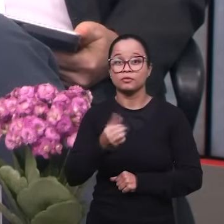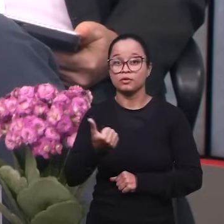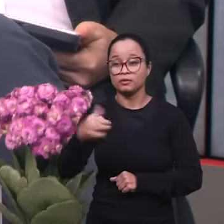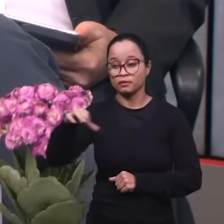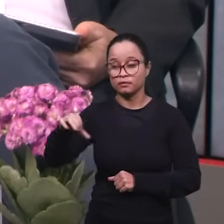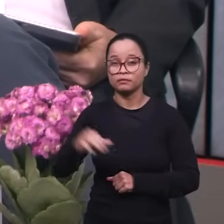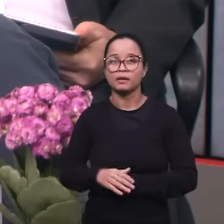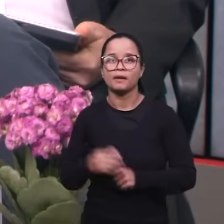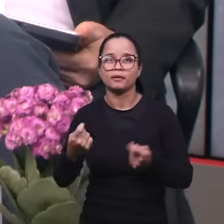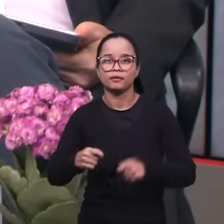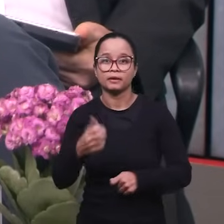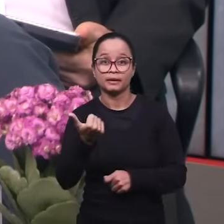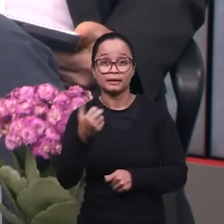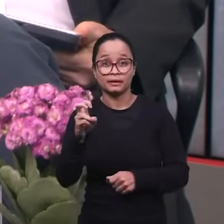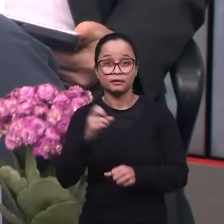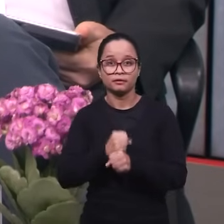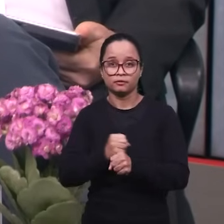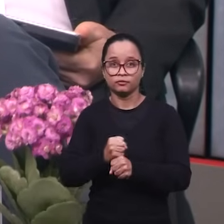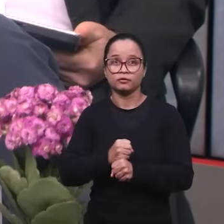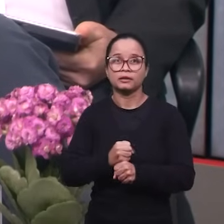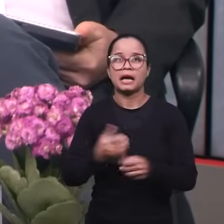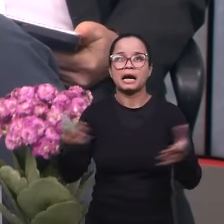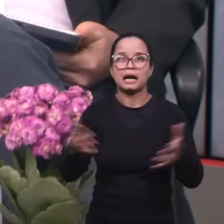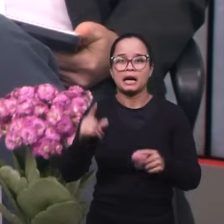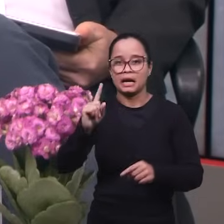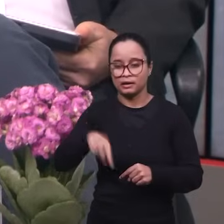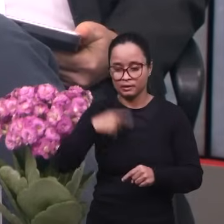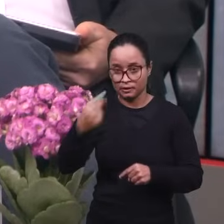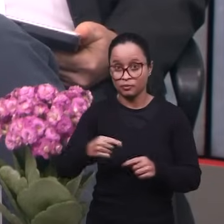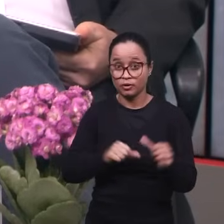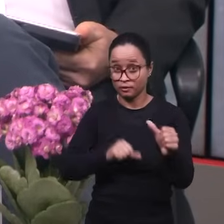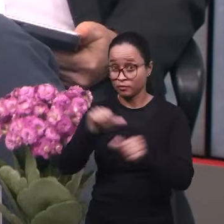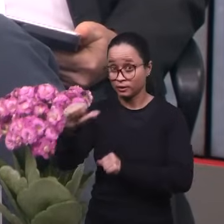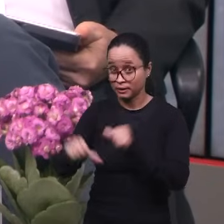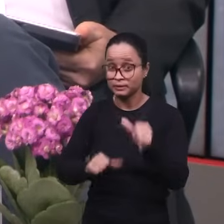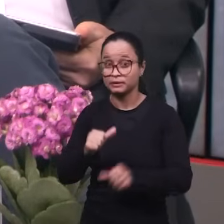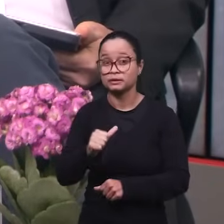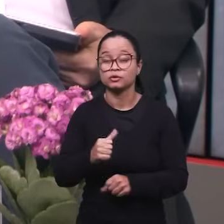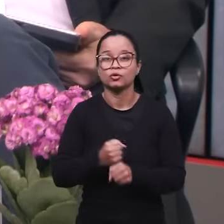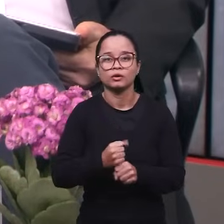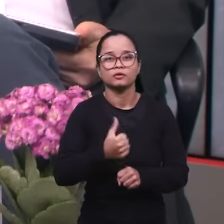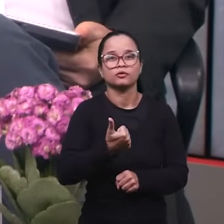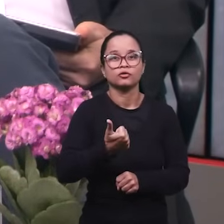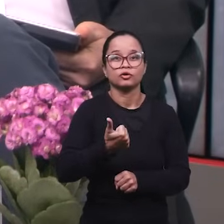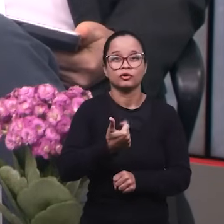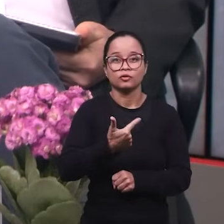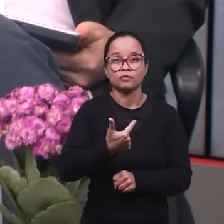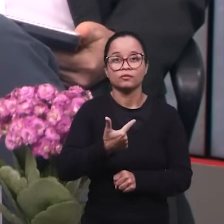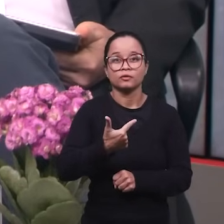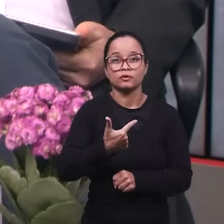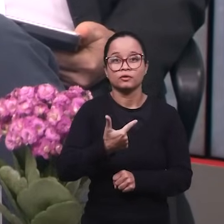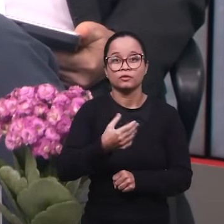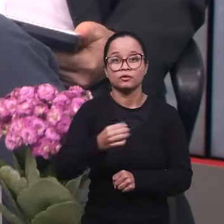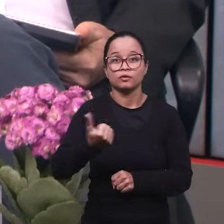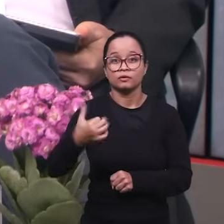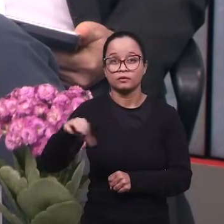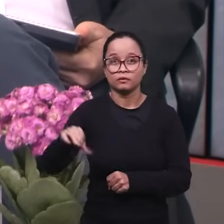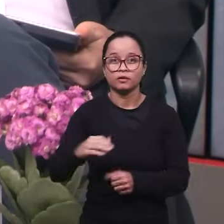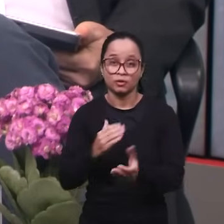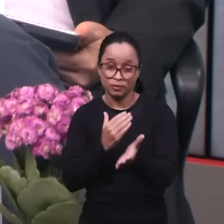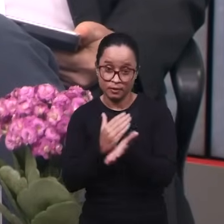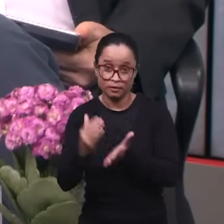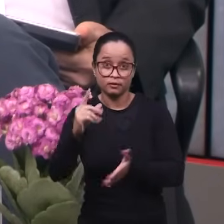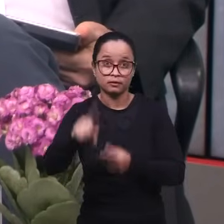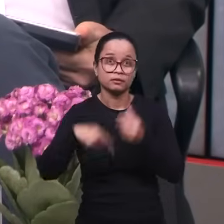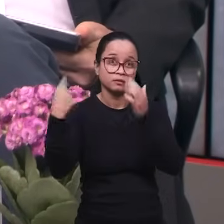ter pelo menos 15 anos de contribuição. Agora, depois da reforma de 2019, da reforma da Previdência, vocês jovens que